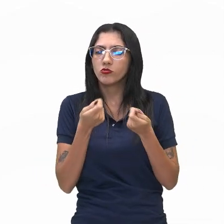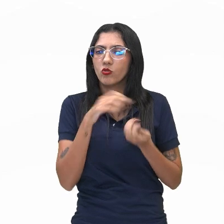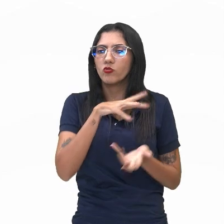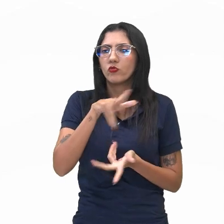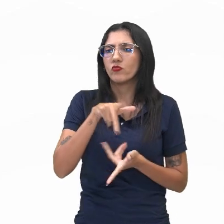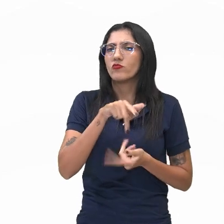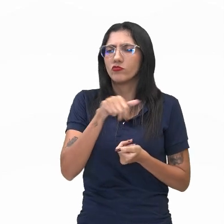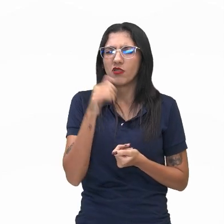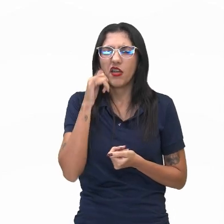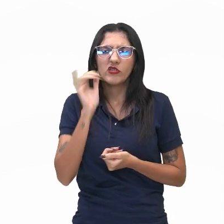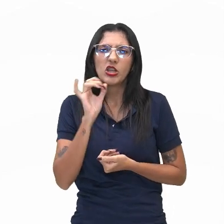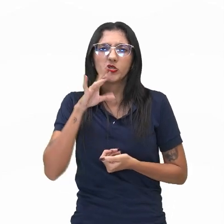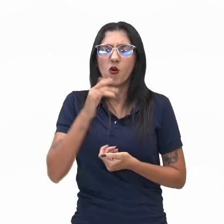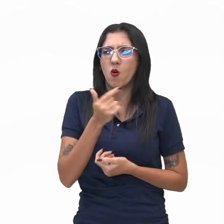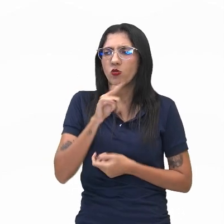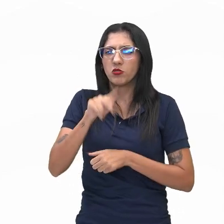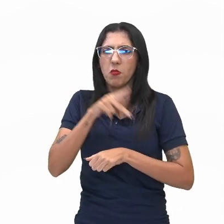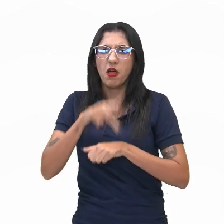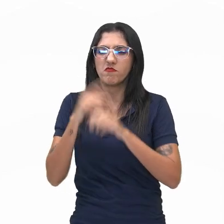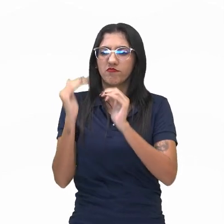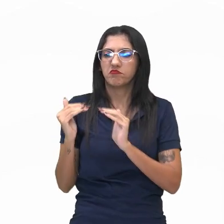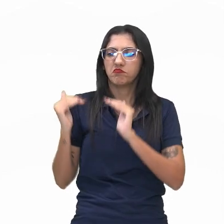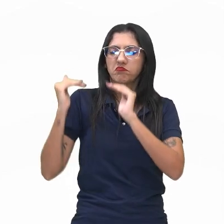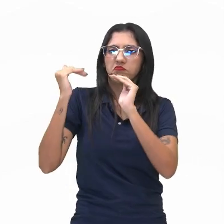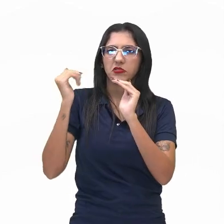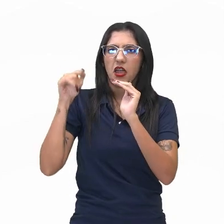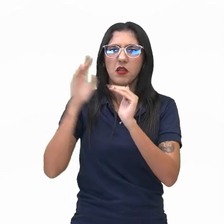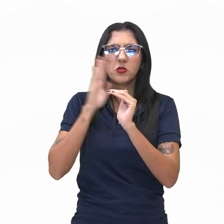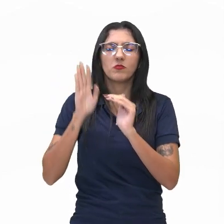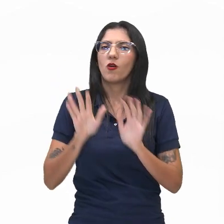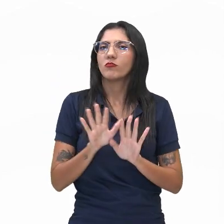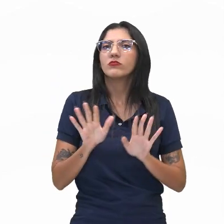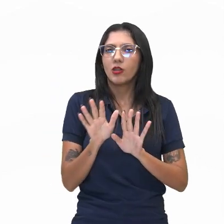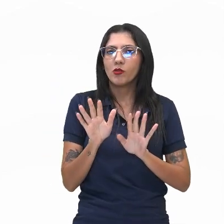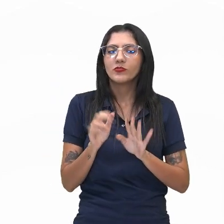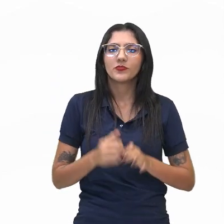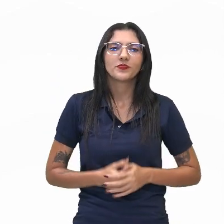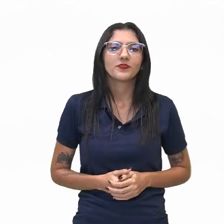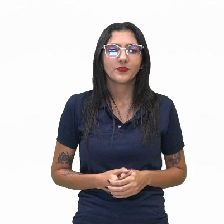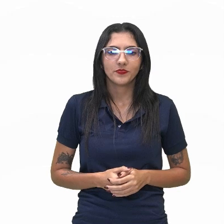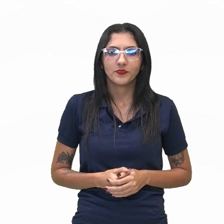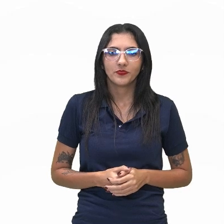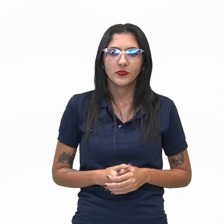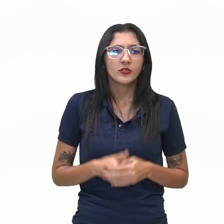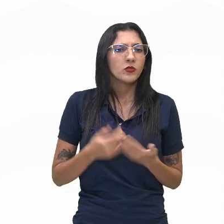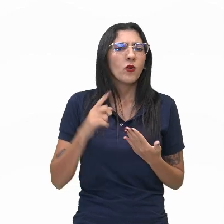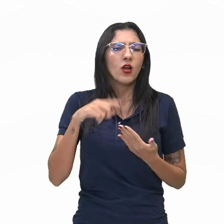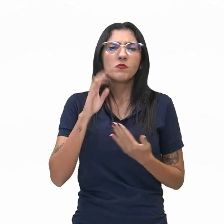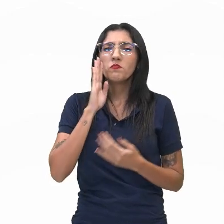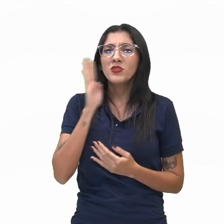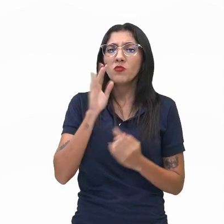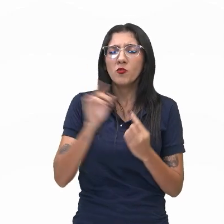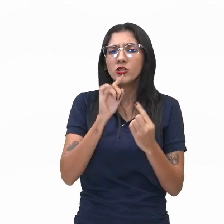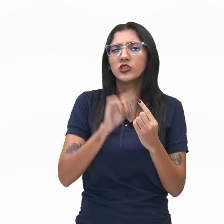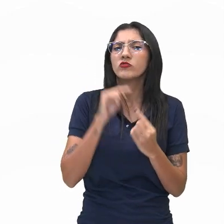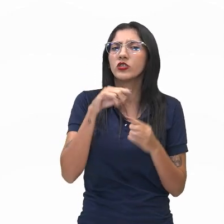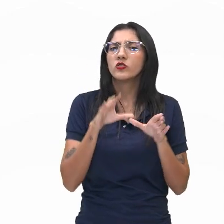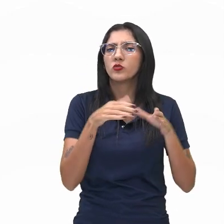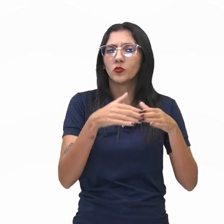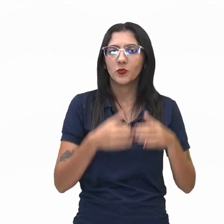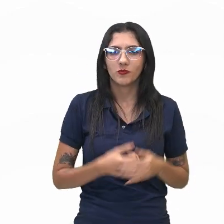somente os países mais desenvolvidos predominarem, tá? E quais serão os principais objetivos do BRICS?